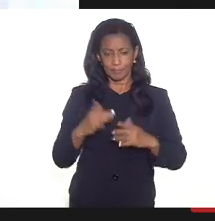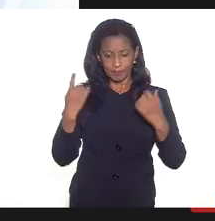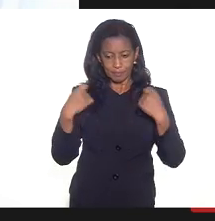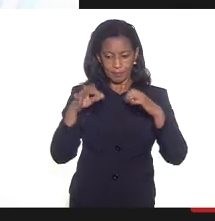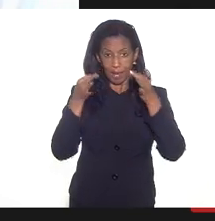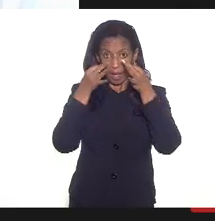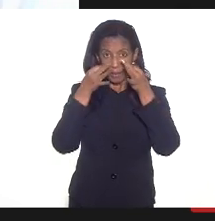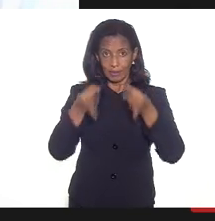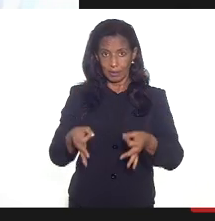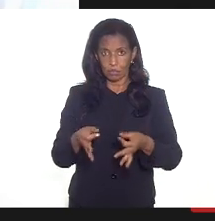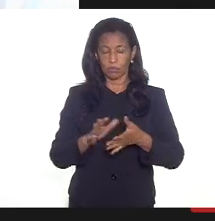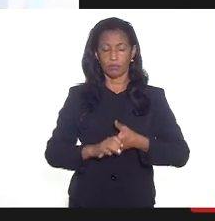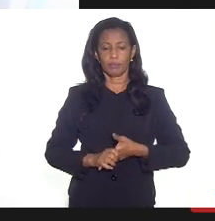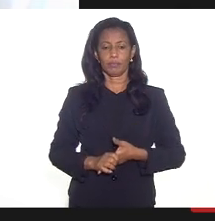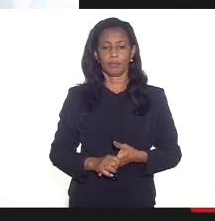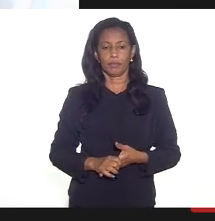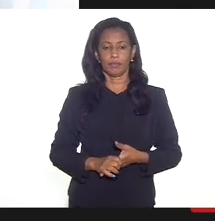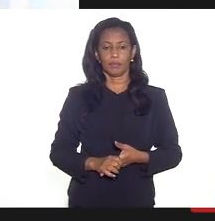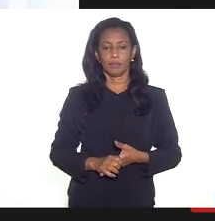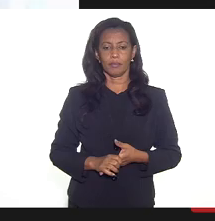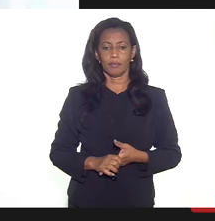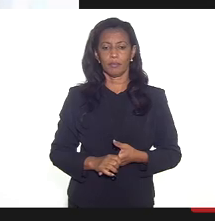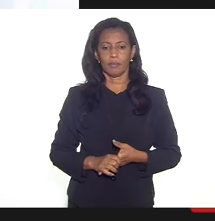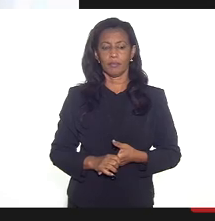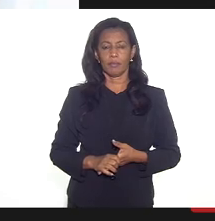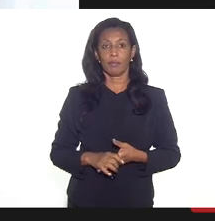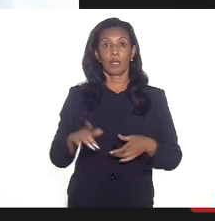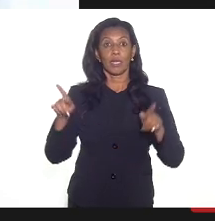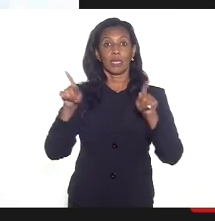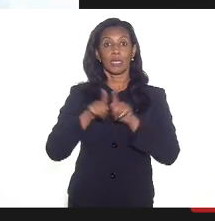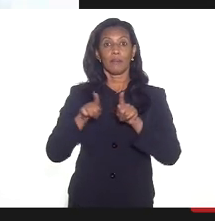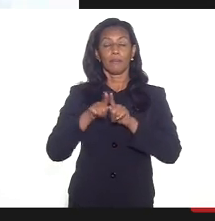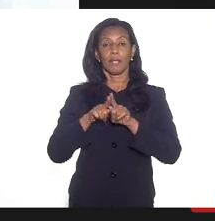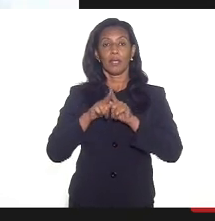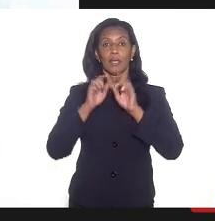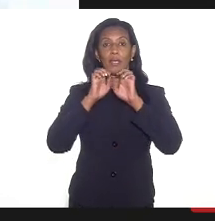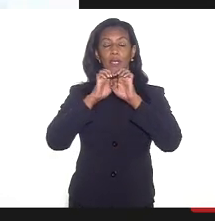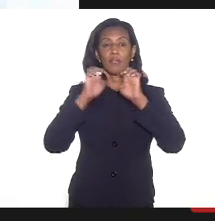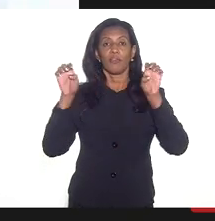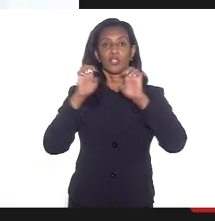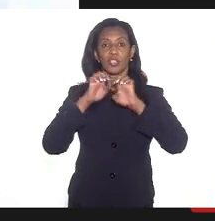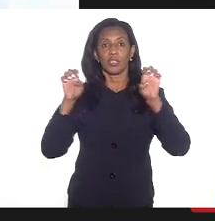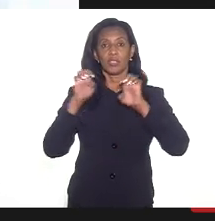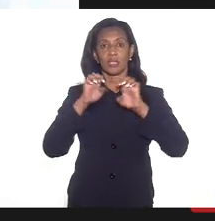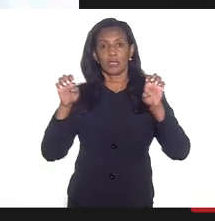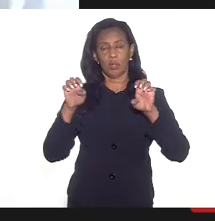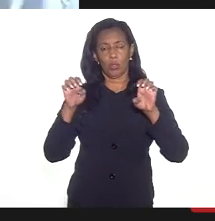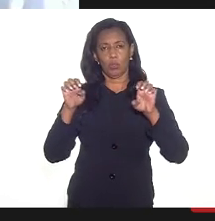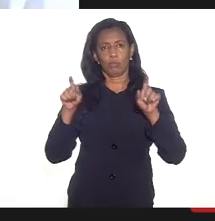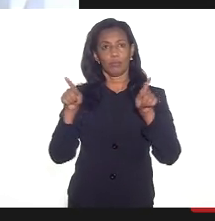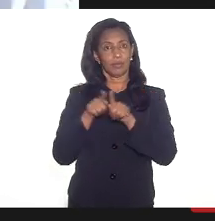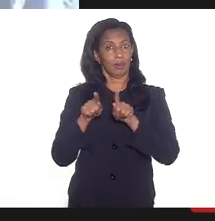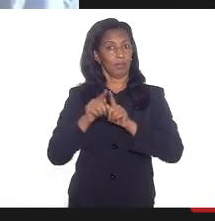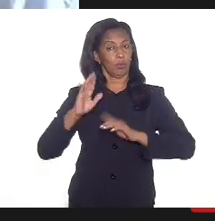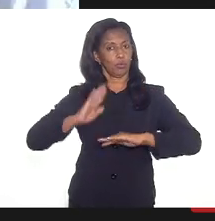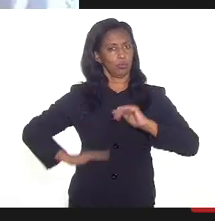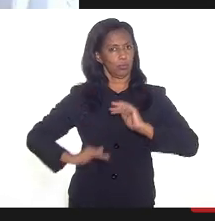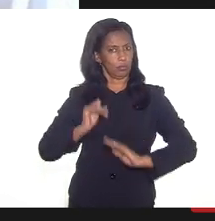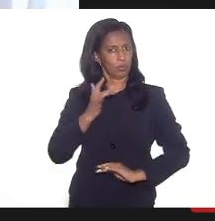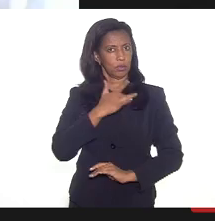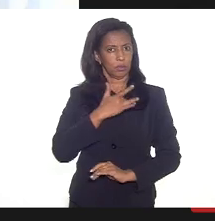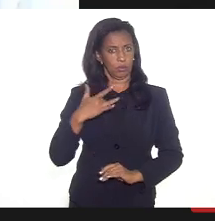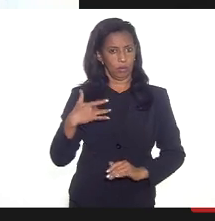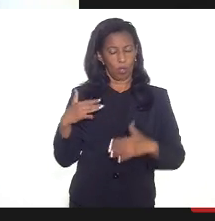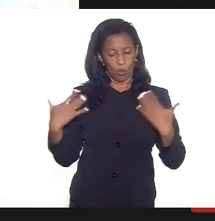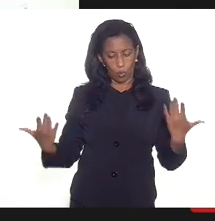ficar atenta, é a questão da evangelização dos profissionais de saúde. Quando os